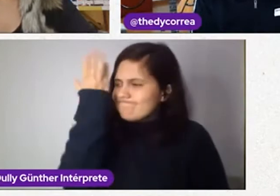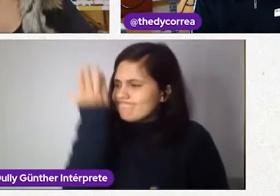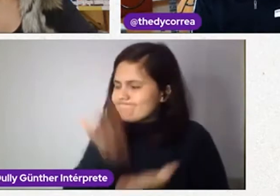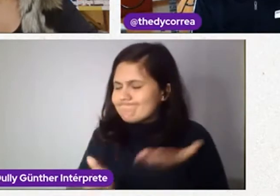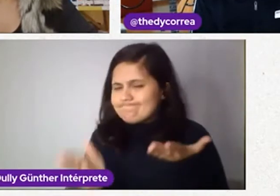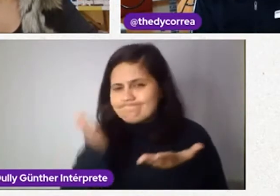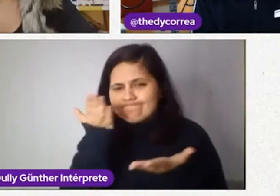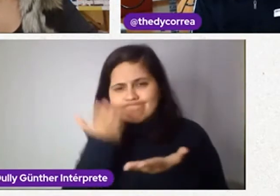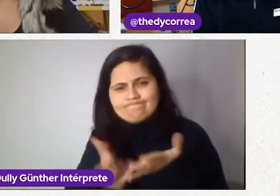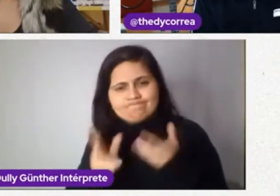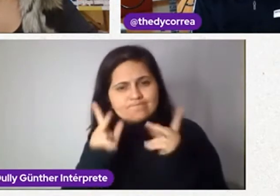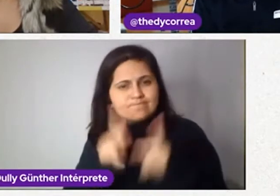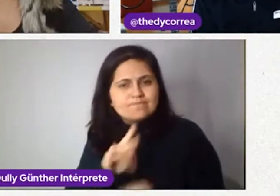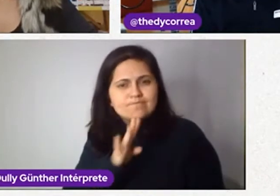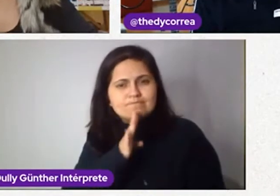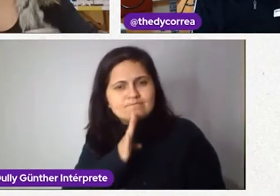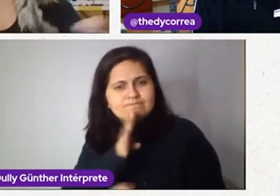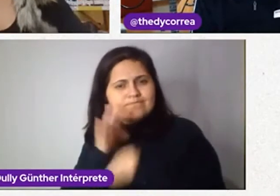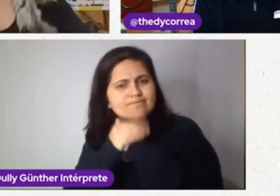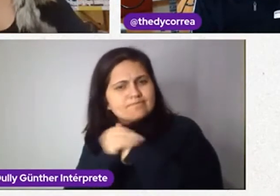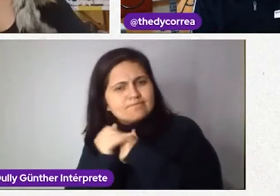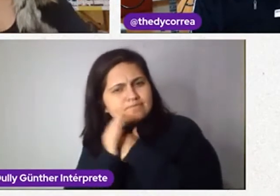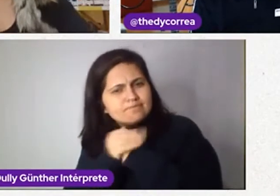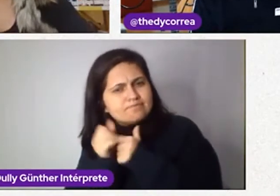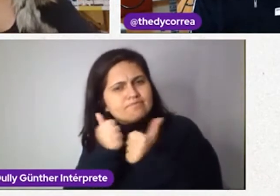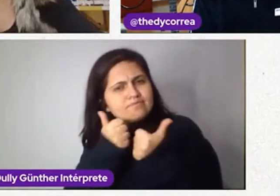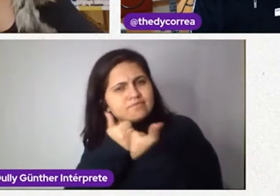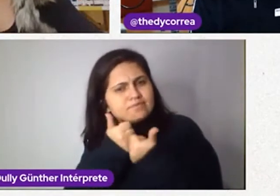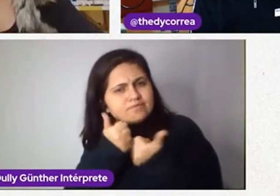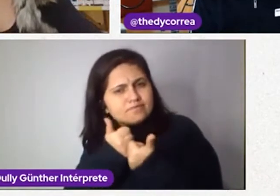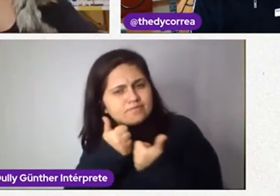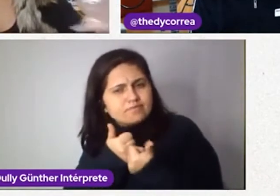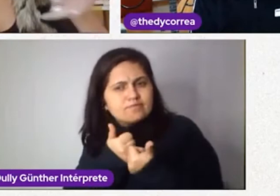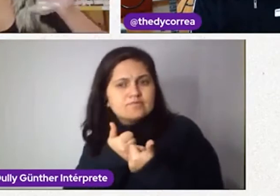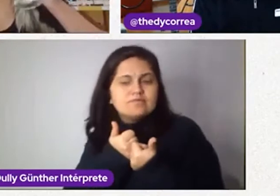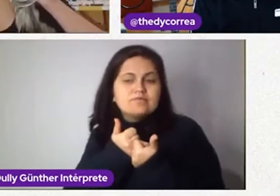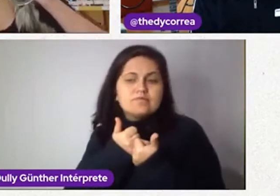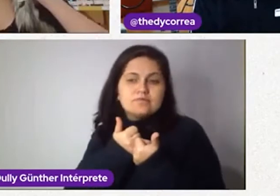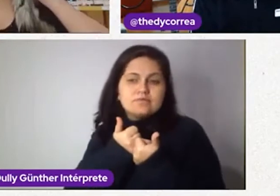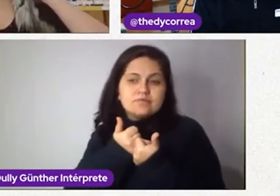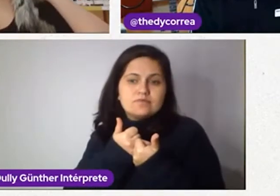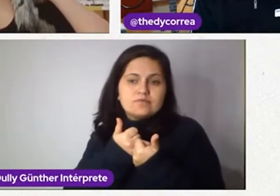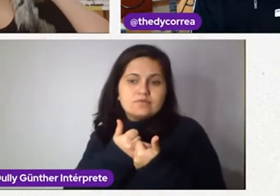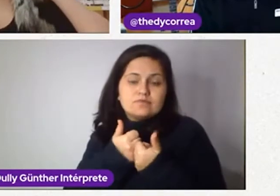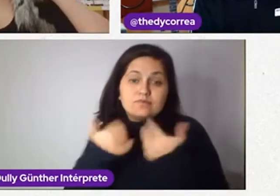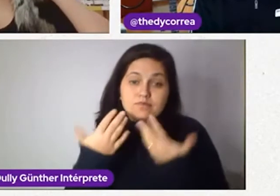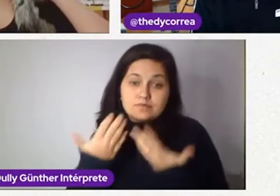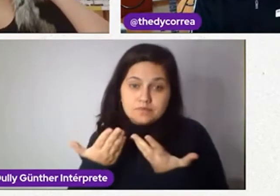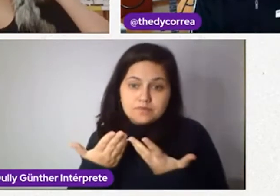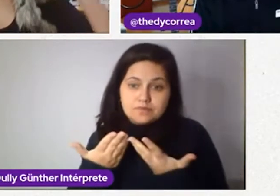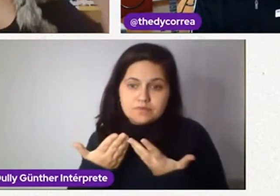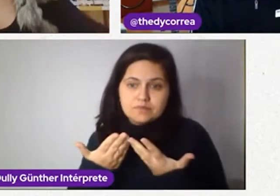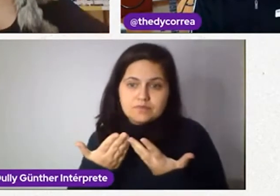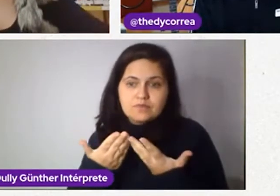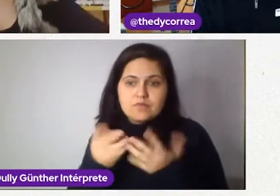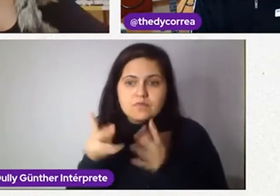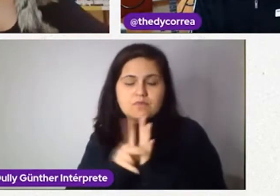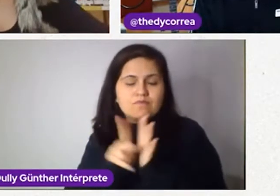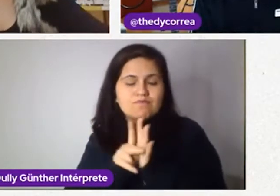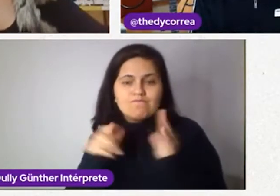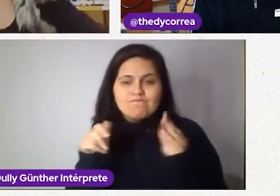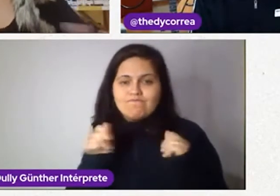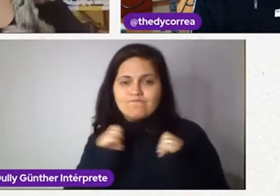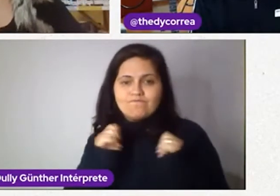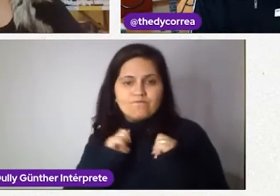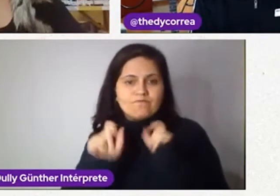gente conhecida, de gente querida, de gente próxima. E Um artista